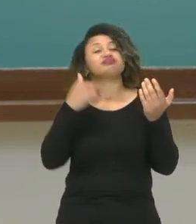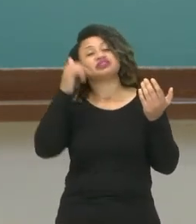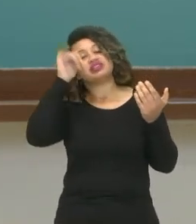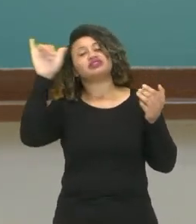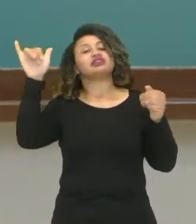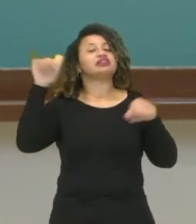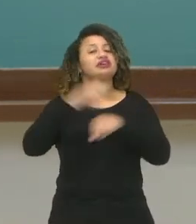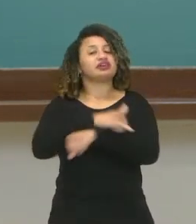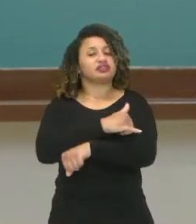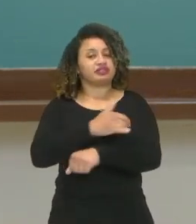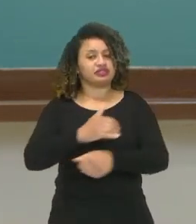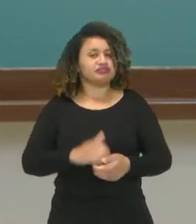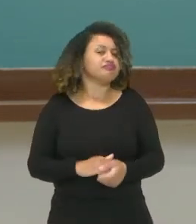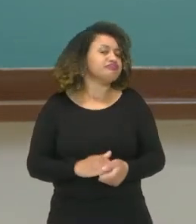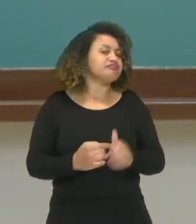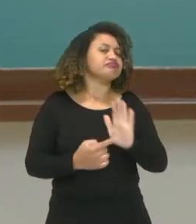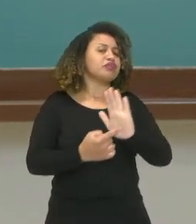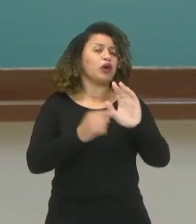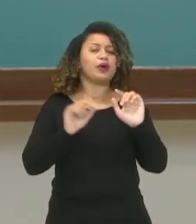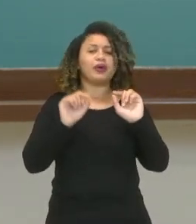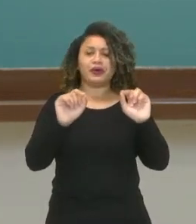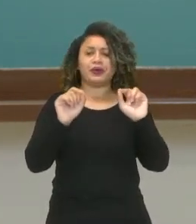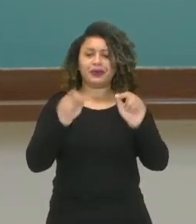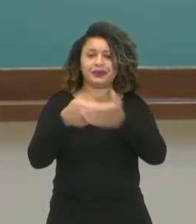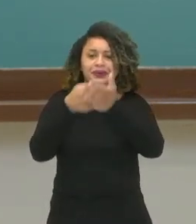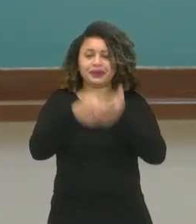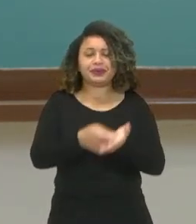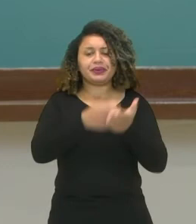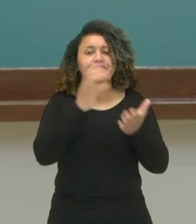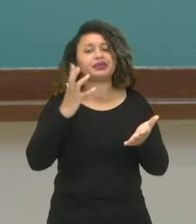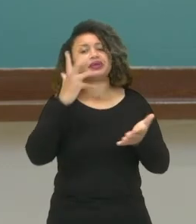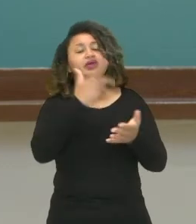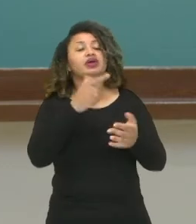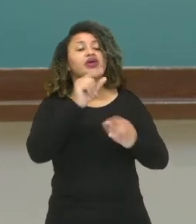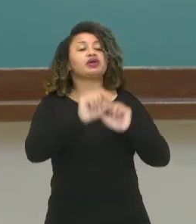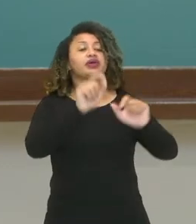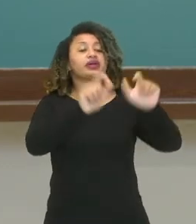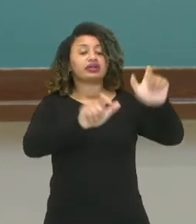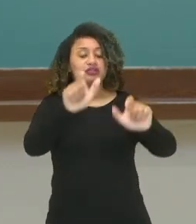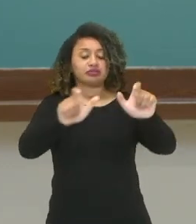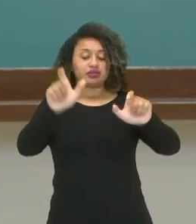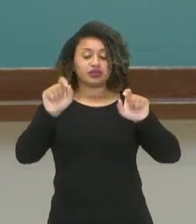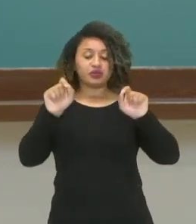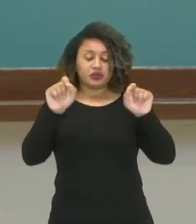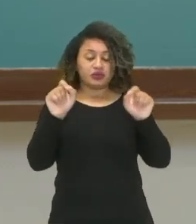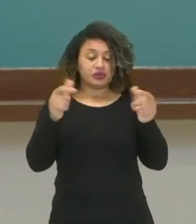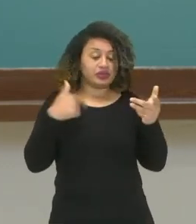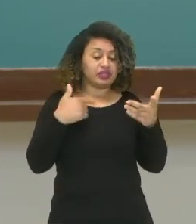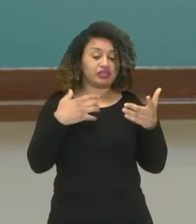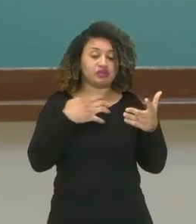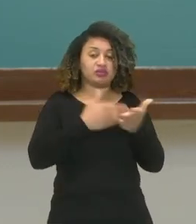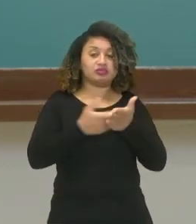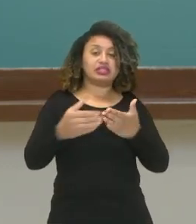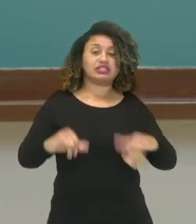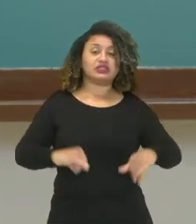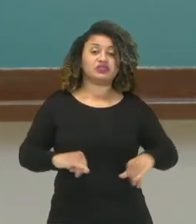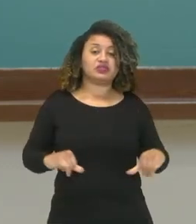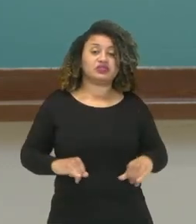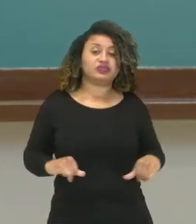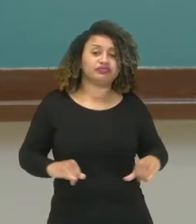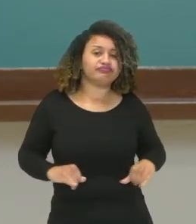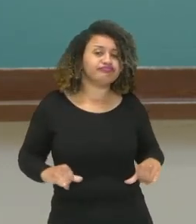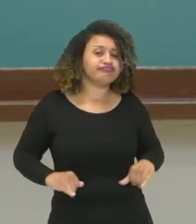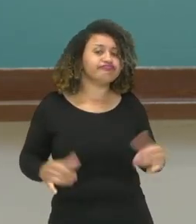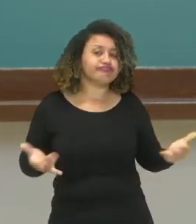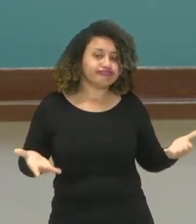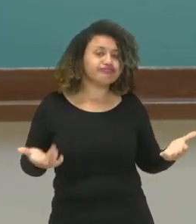O que, que mostra isso? Que a ditadura da beleza fez com que as pessoas passassem a sofrer. Então,